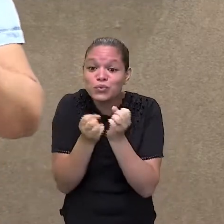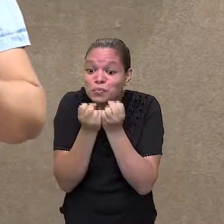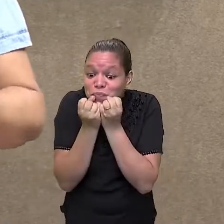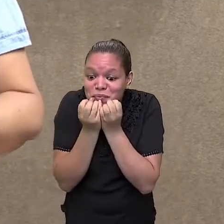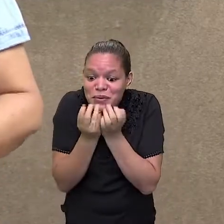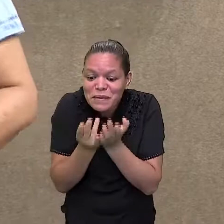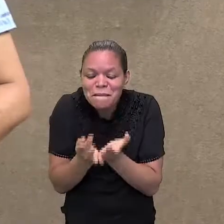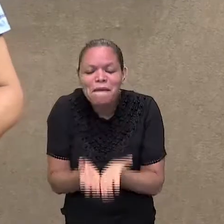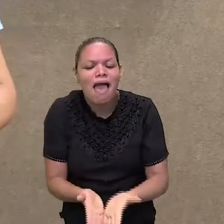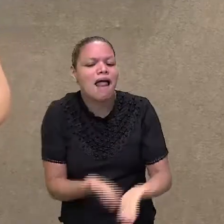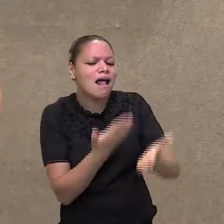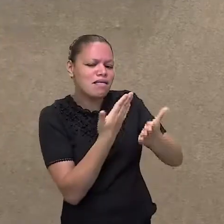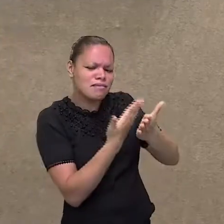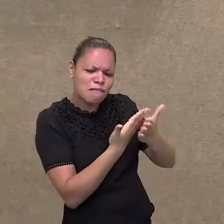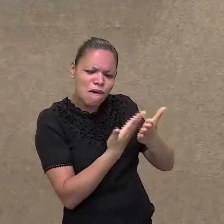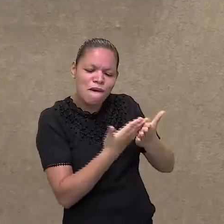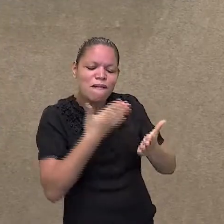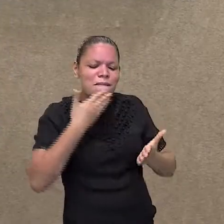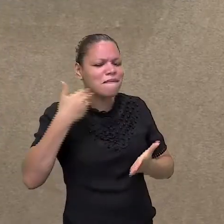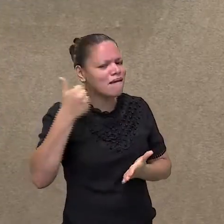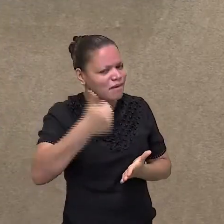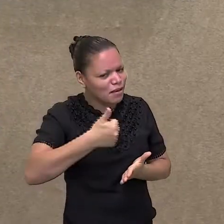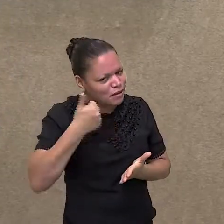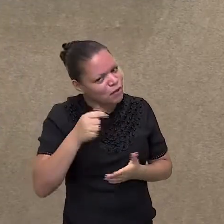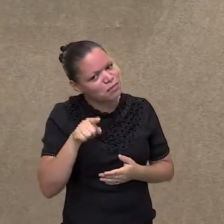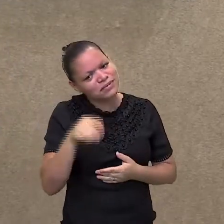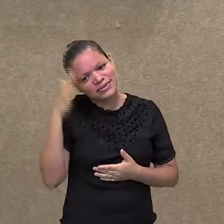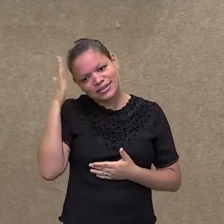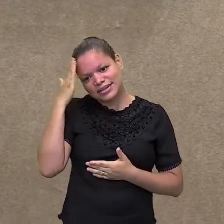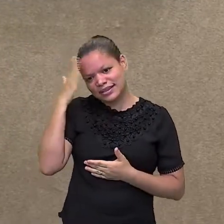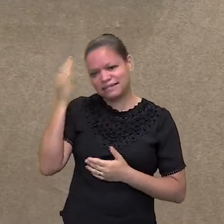riqueza maior de exemplos para você.